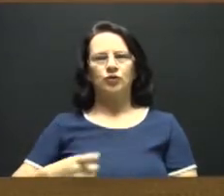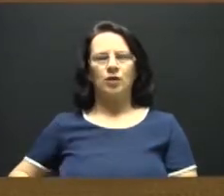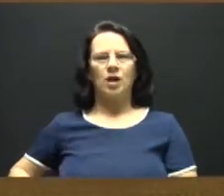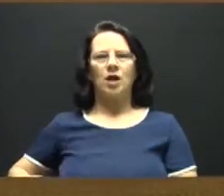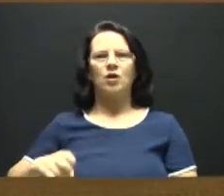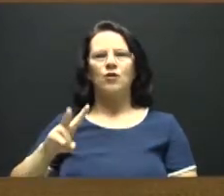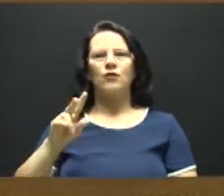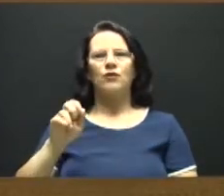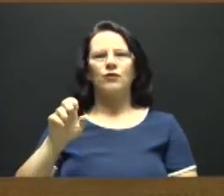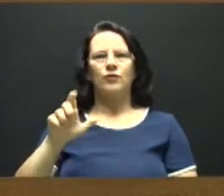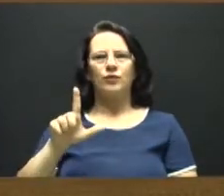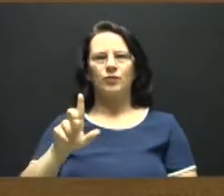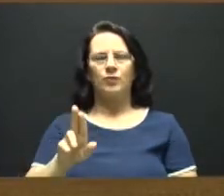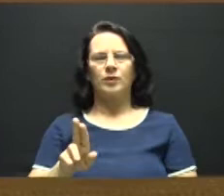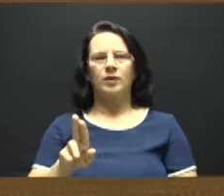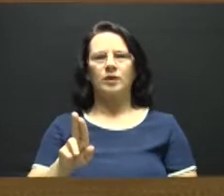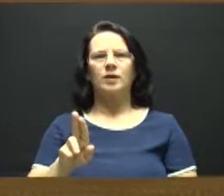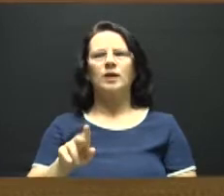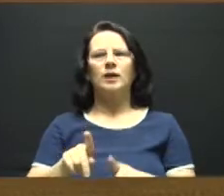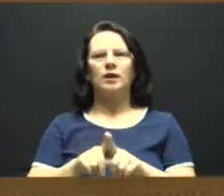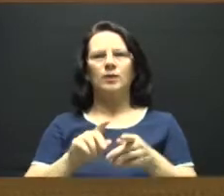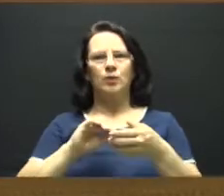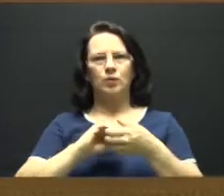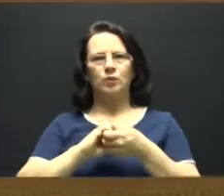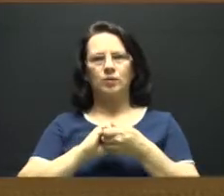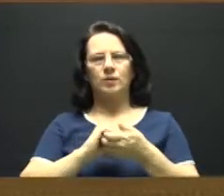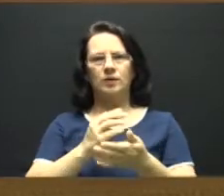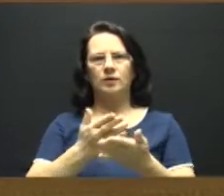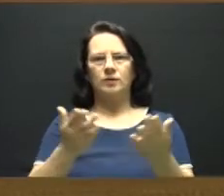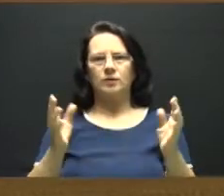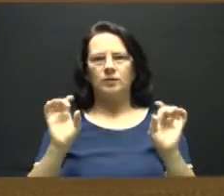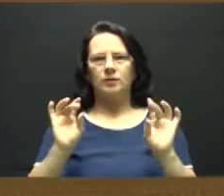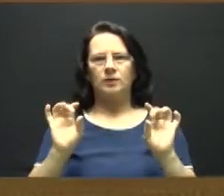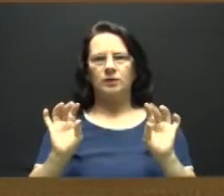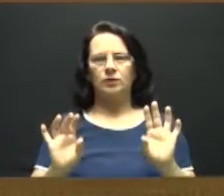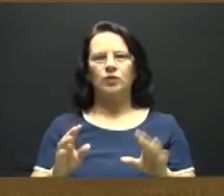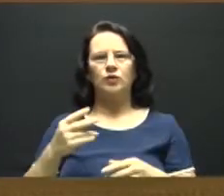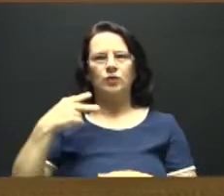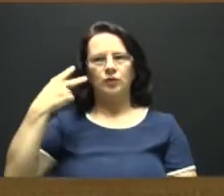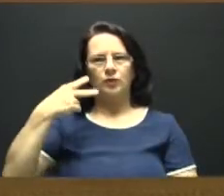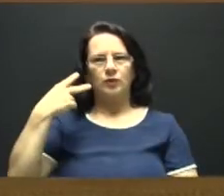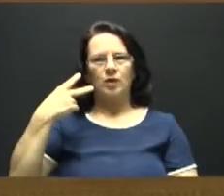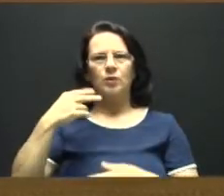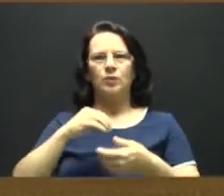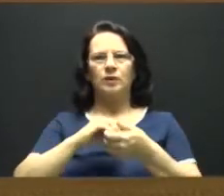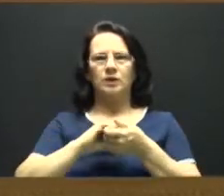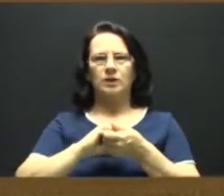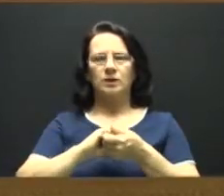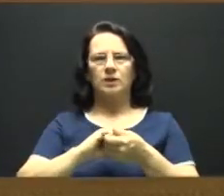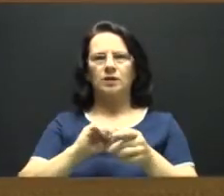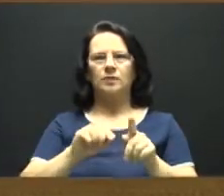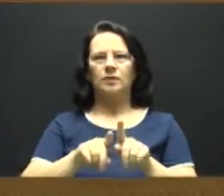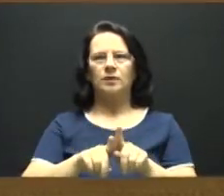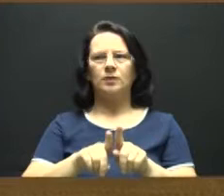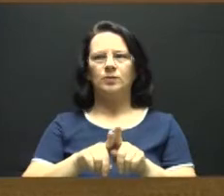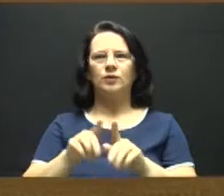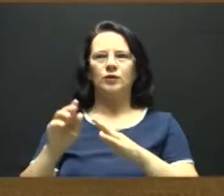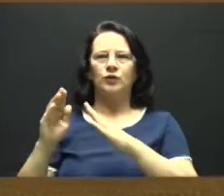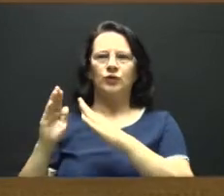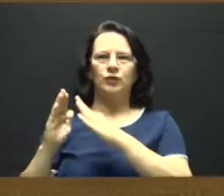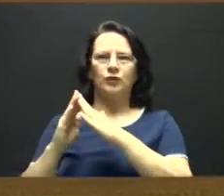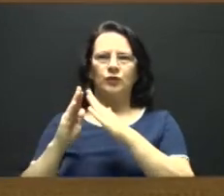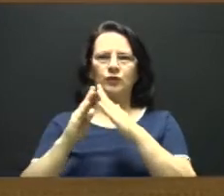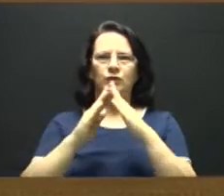façam um cumprimento especial também todos os vereadores e aos meus vizinhos do